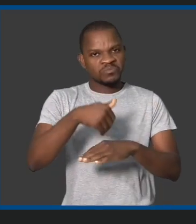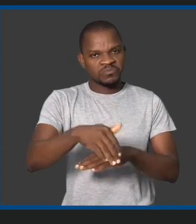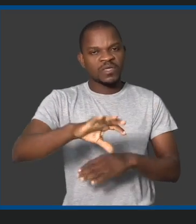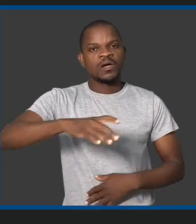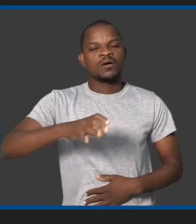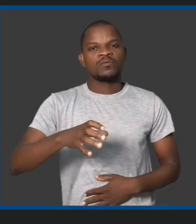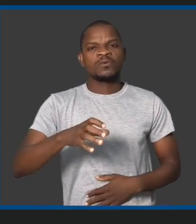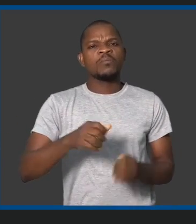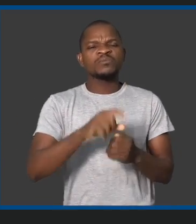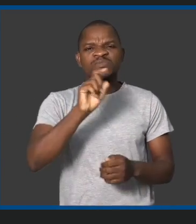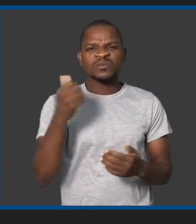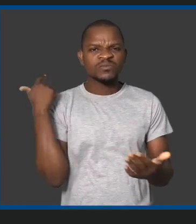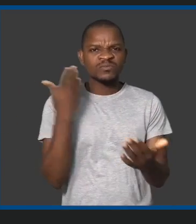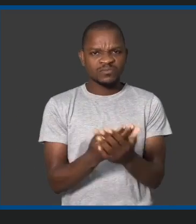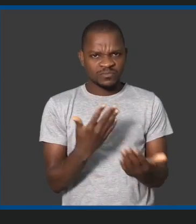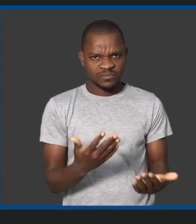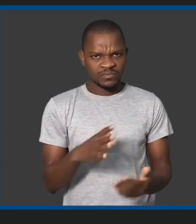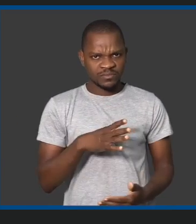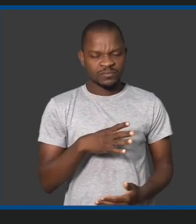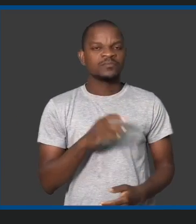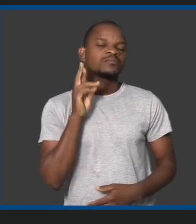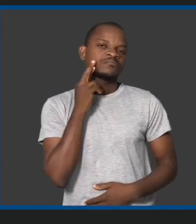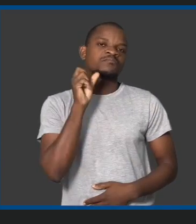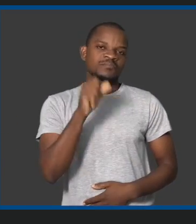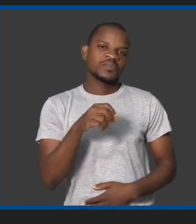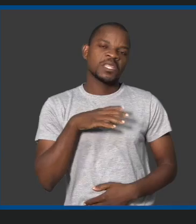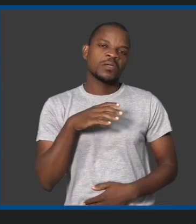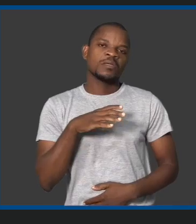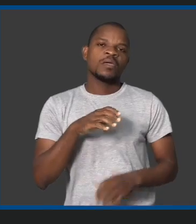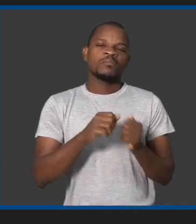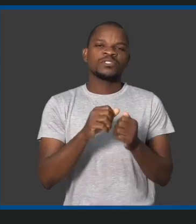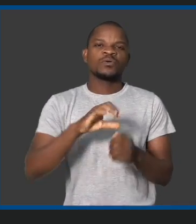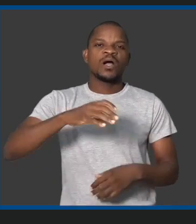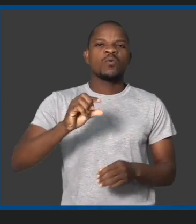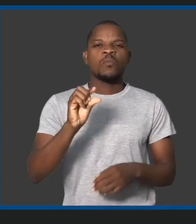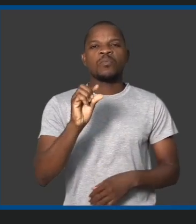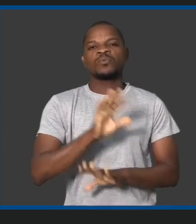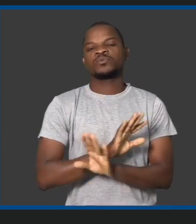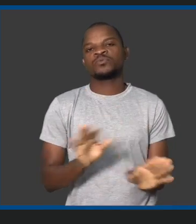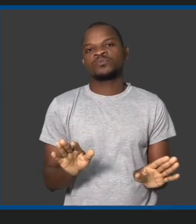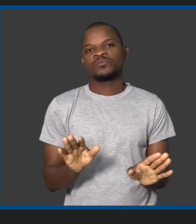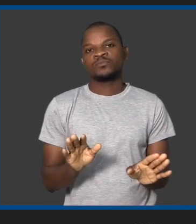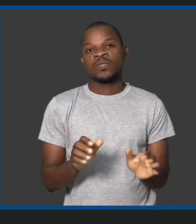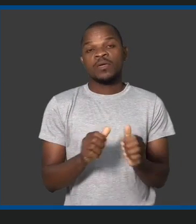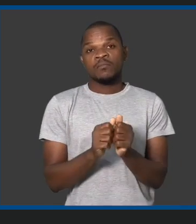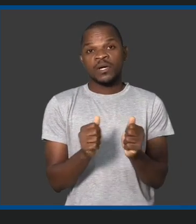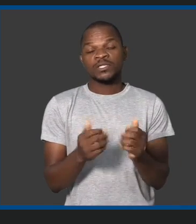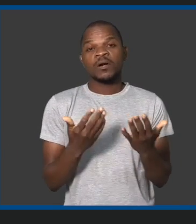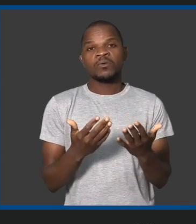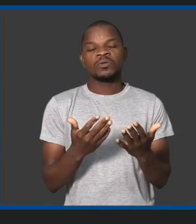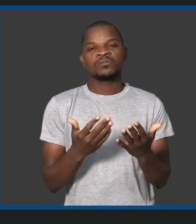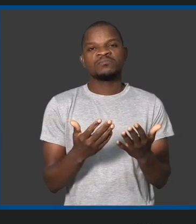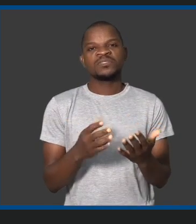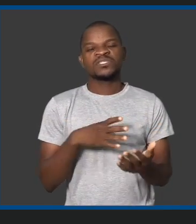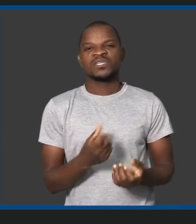neste caso. A ainda existe? Ah, ainda existe, aí tem, ficou um pouco, a água ainda tem aí. Mas, esses dias